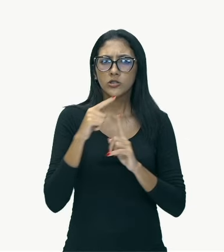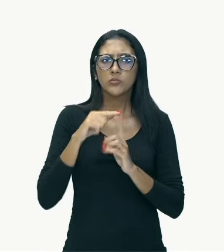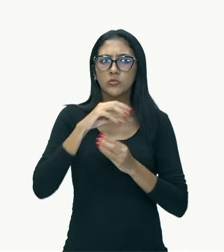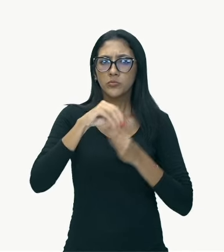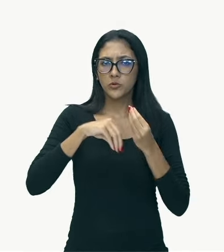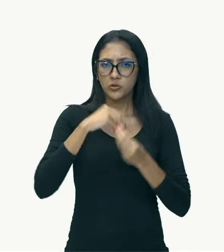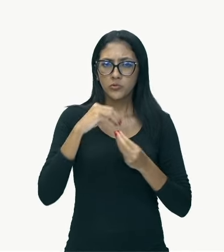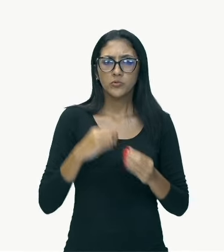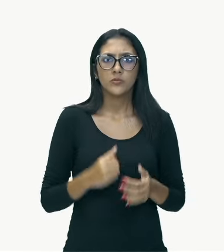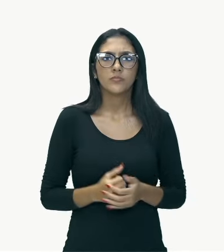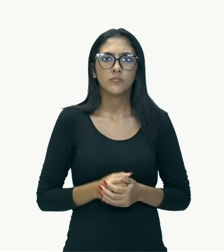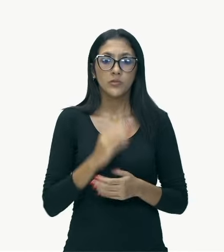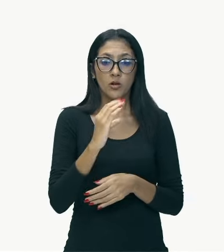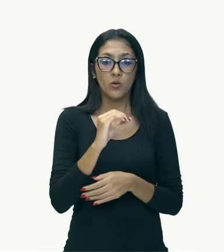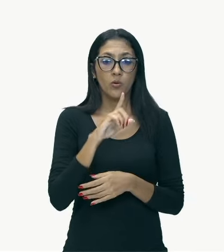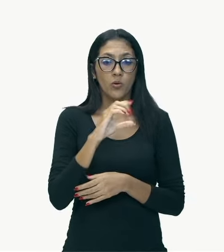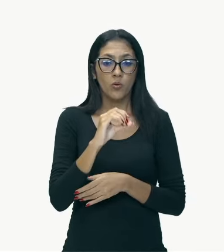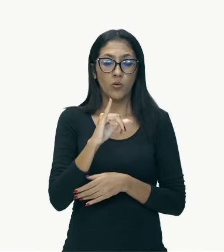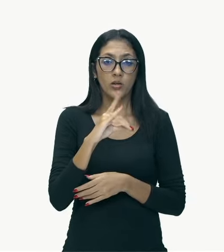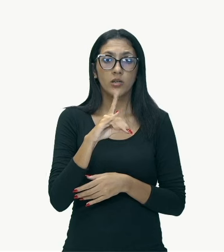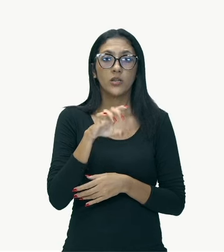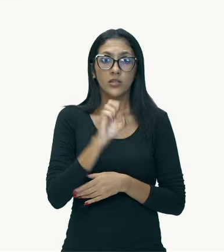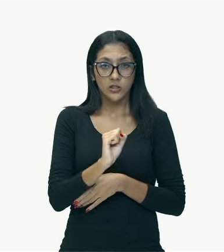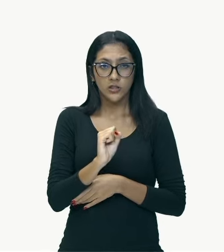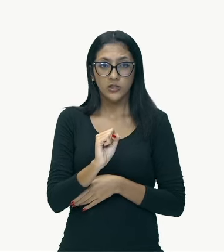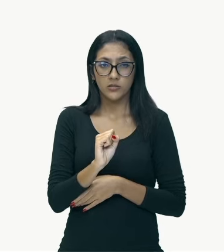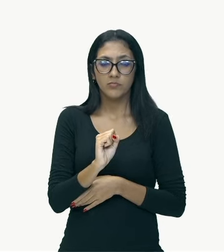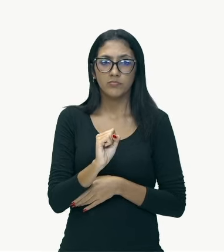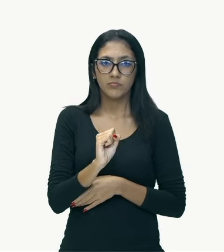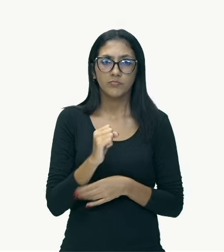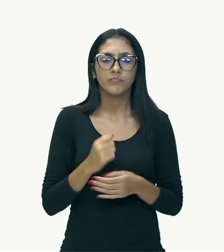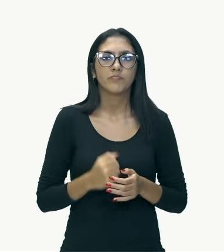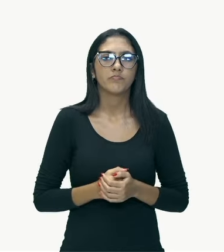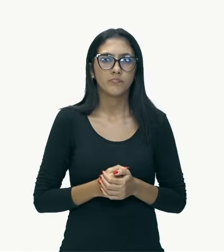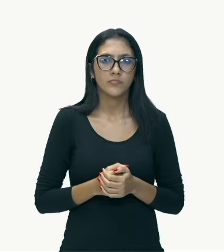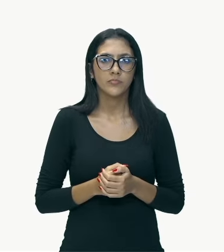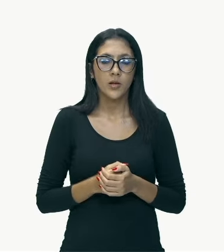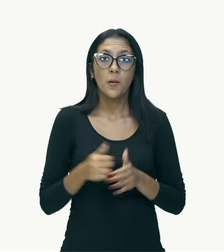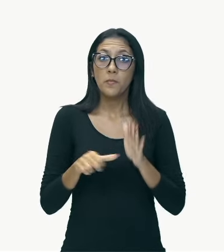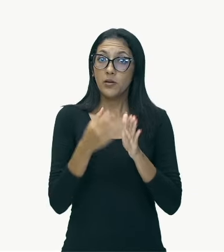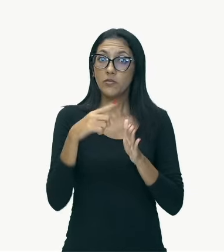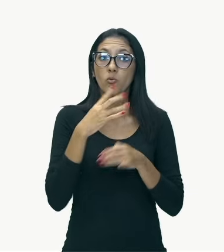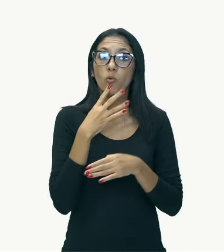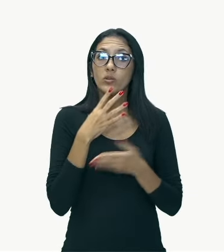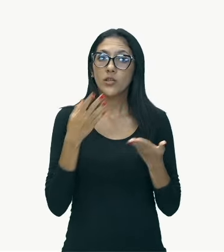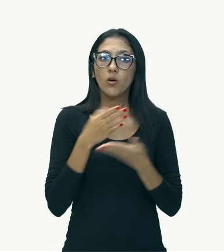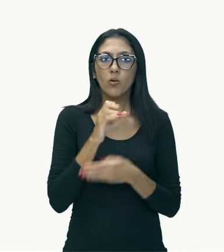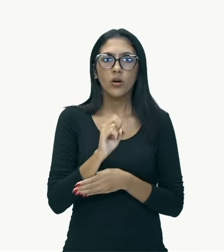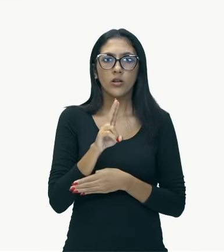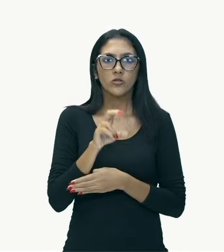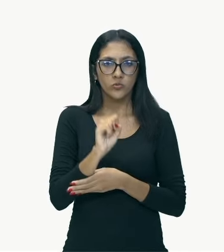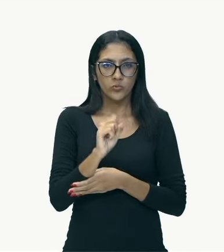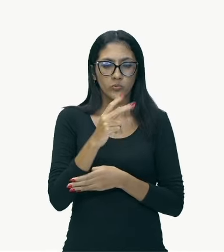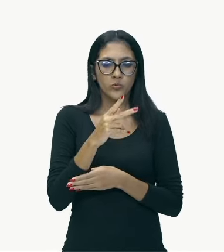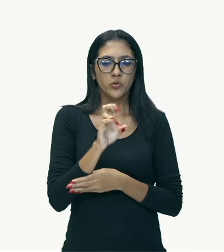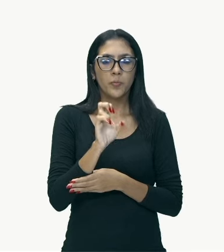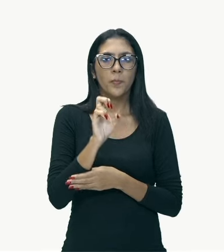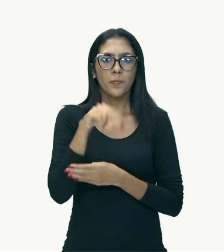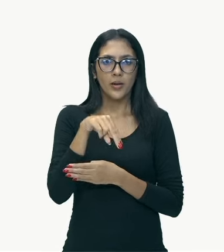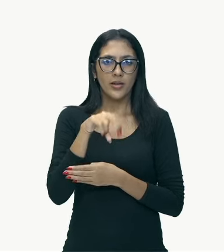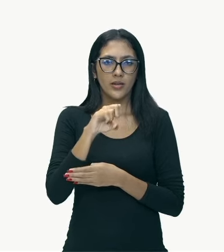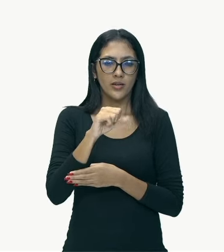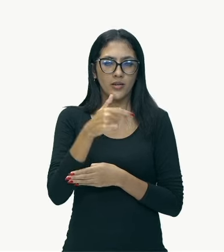de colóides e suspensões. Primeiro vamos conhecer a suspensão, tá? Que é